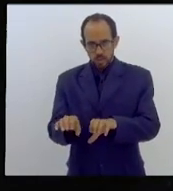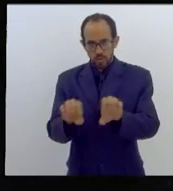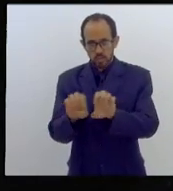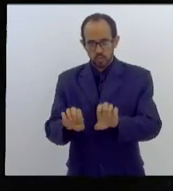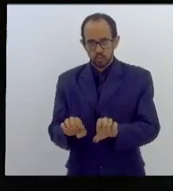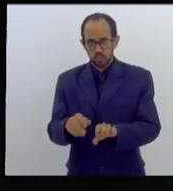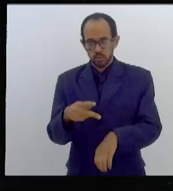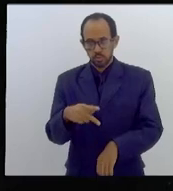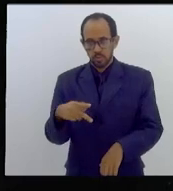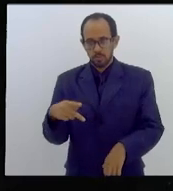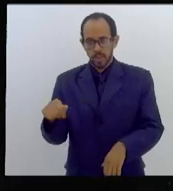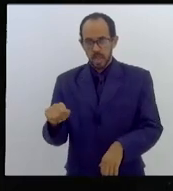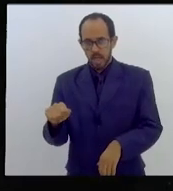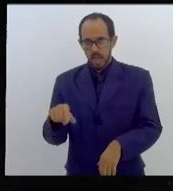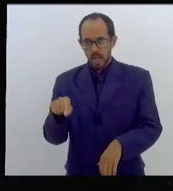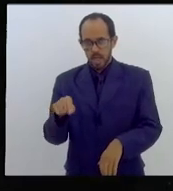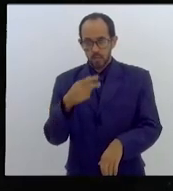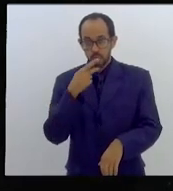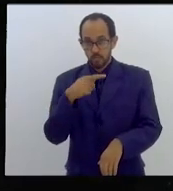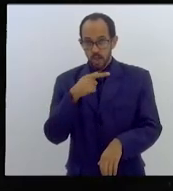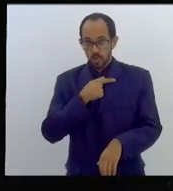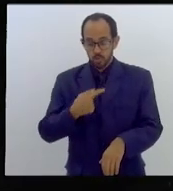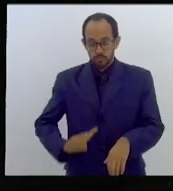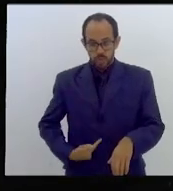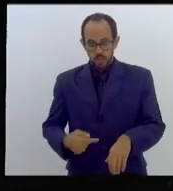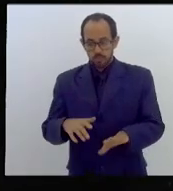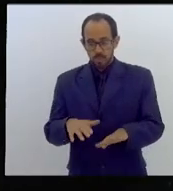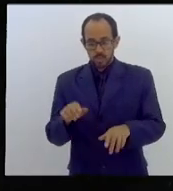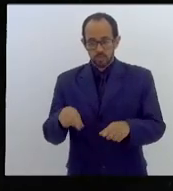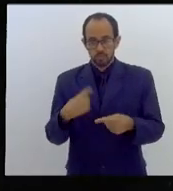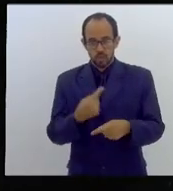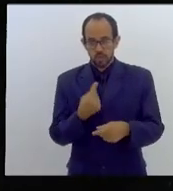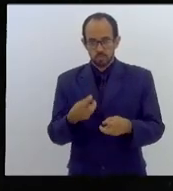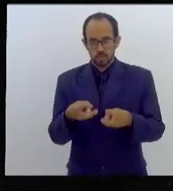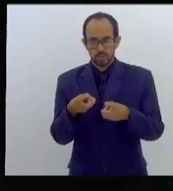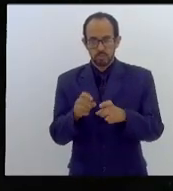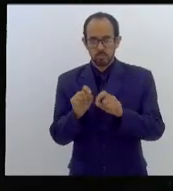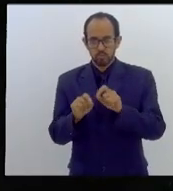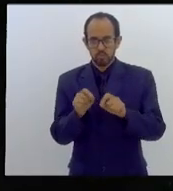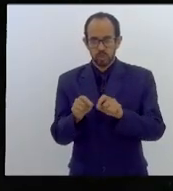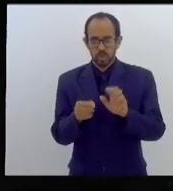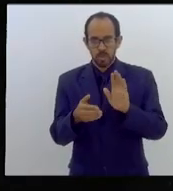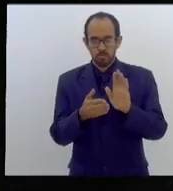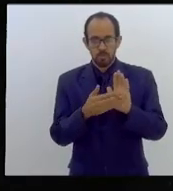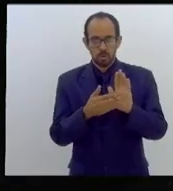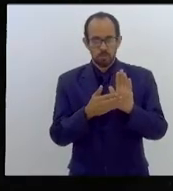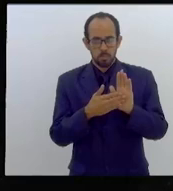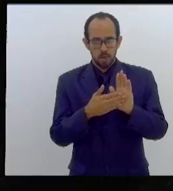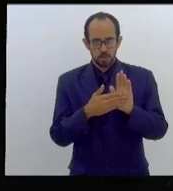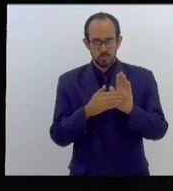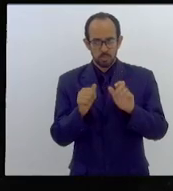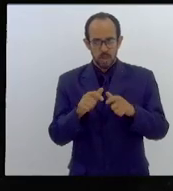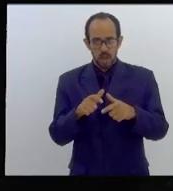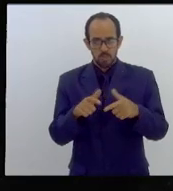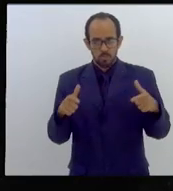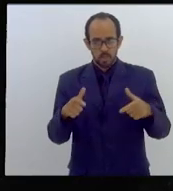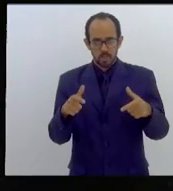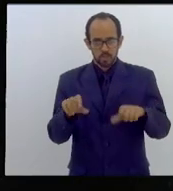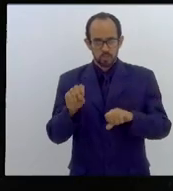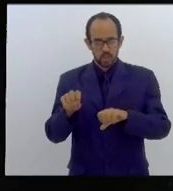isso é o que diz o governo, né? A gente vê que uma previsão para ampliação da educação